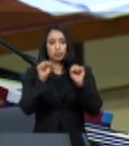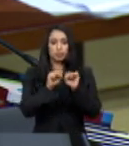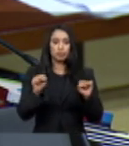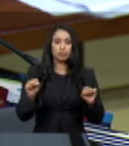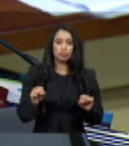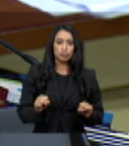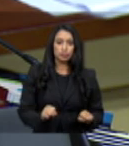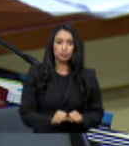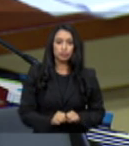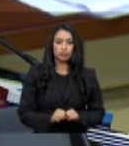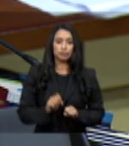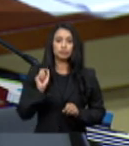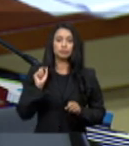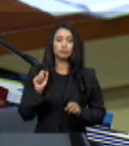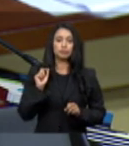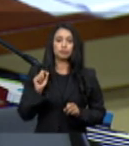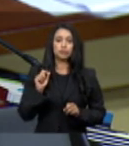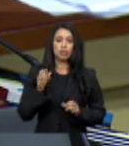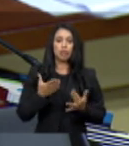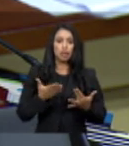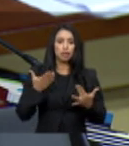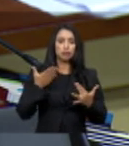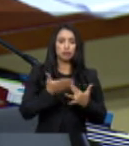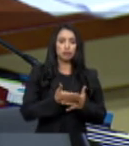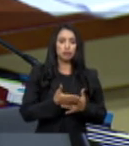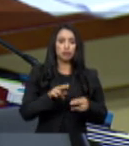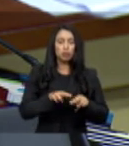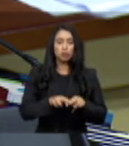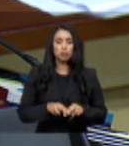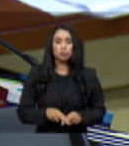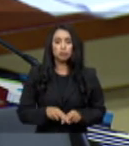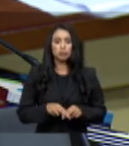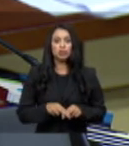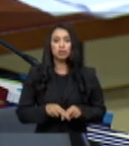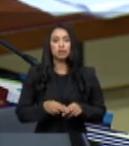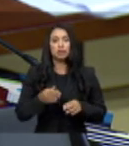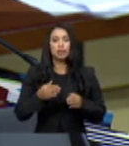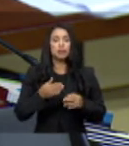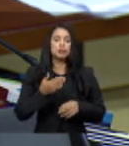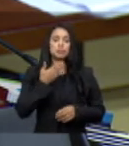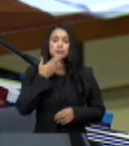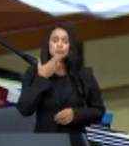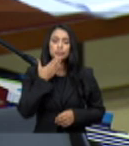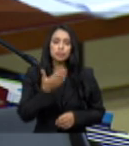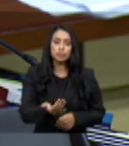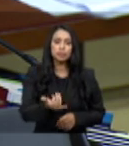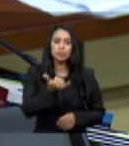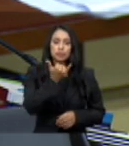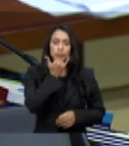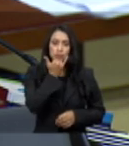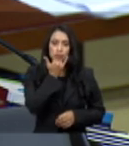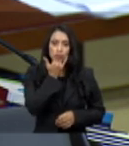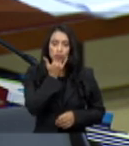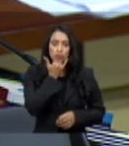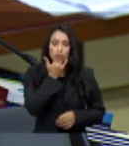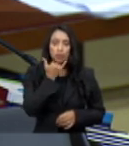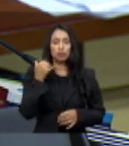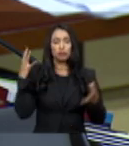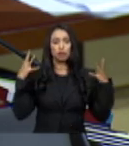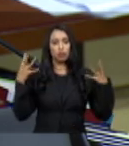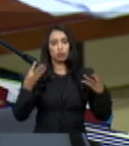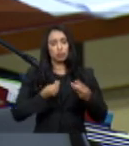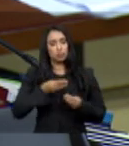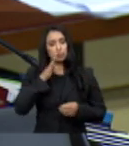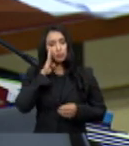do que a intervenção é por essas razões e pedindo todas as vênias é o ministro marco aurélio e entendendo